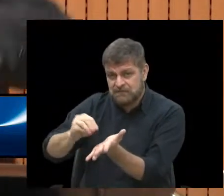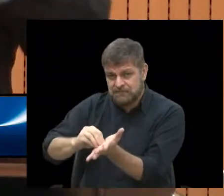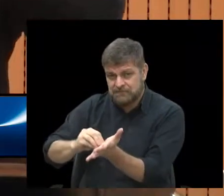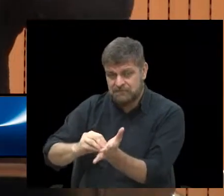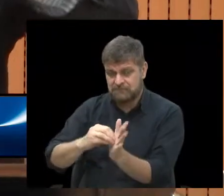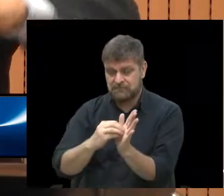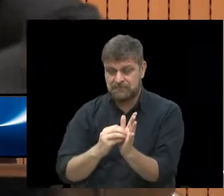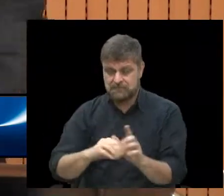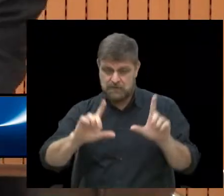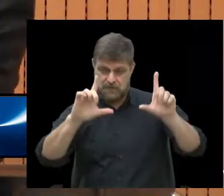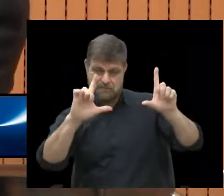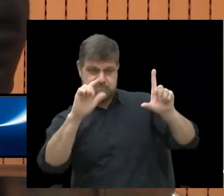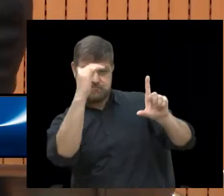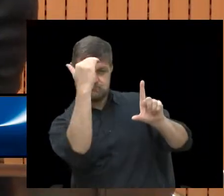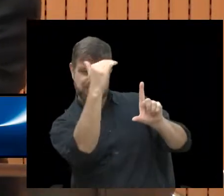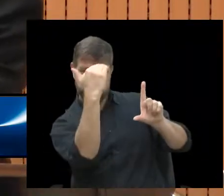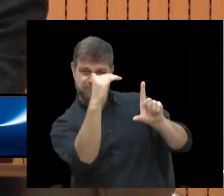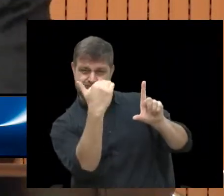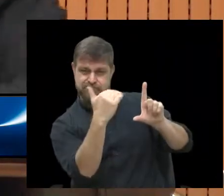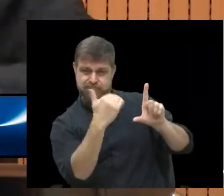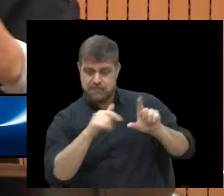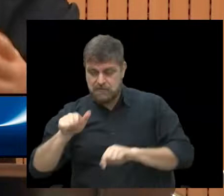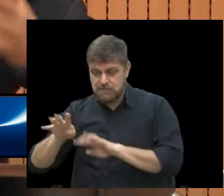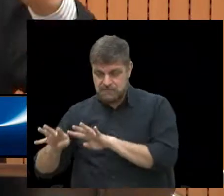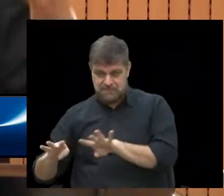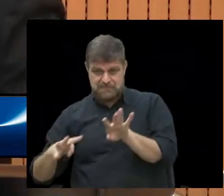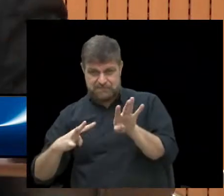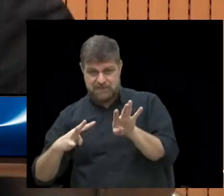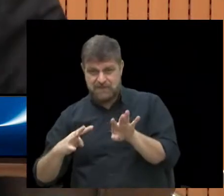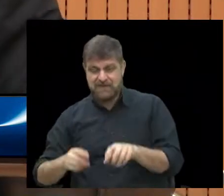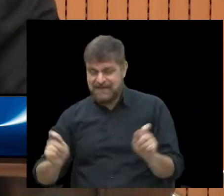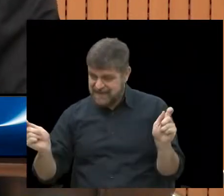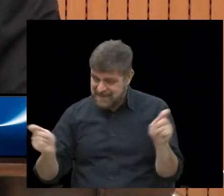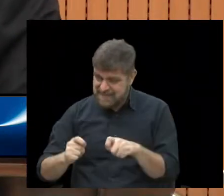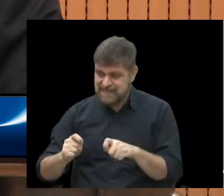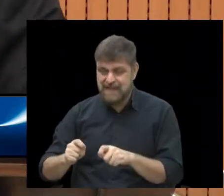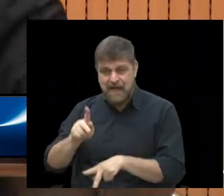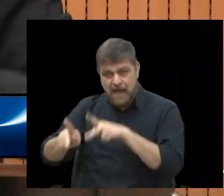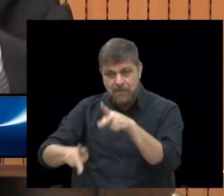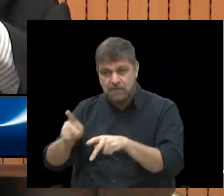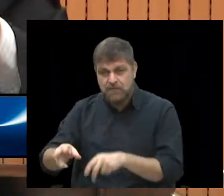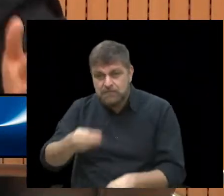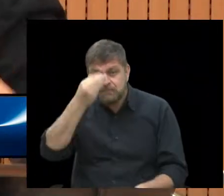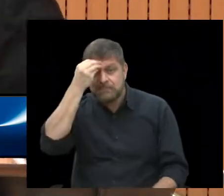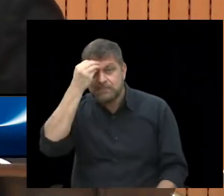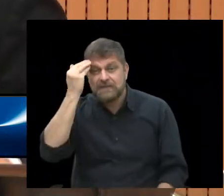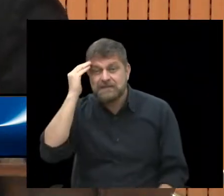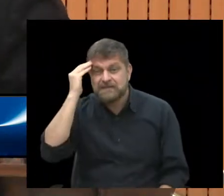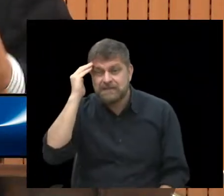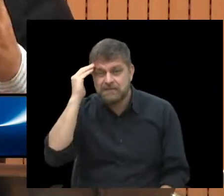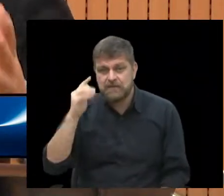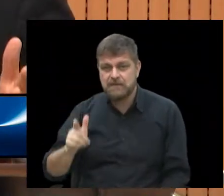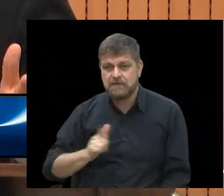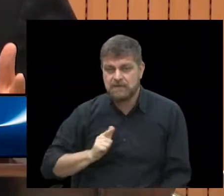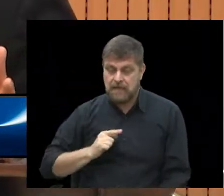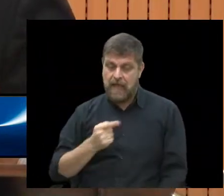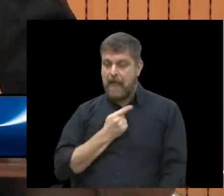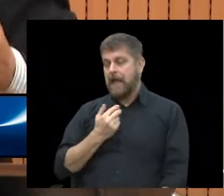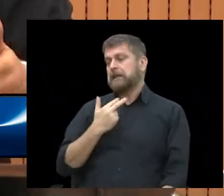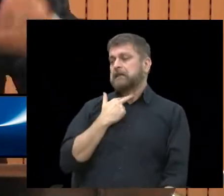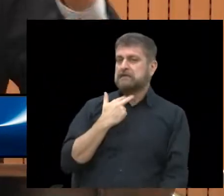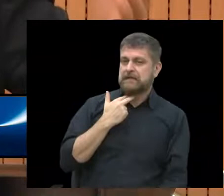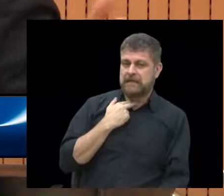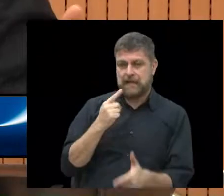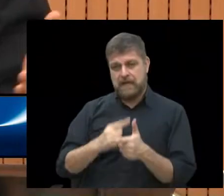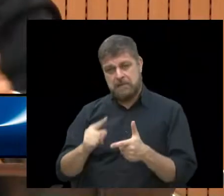de forma visível, de forma pública, de forma de fácil acesso para a população, constituiria um problema,